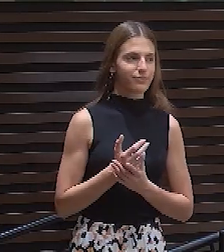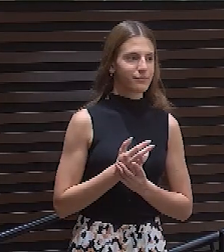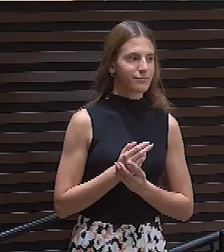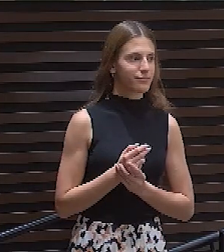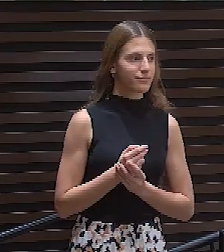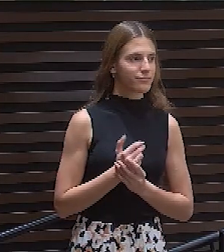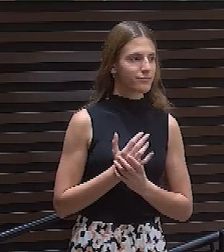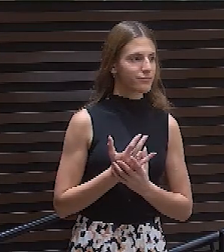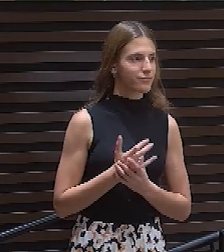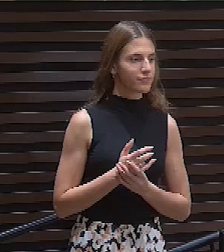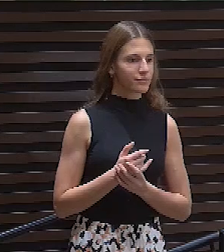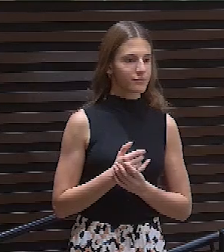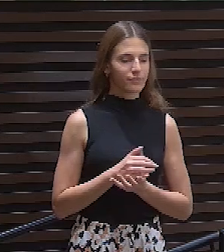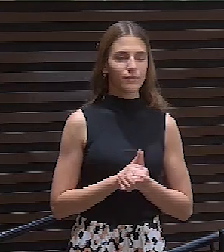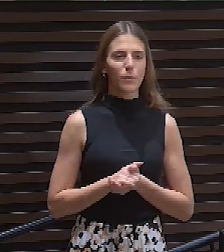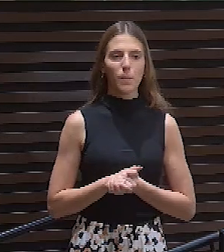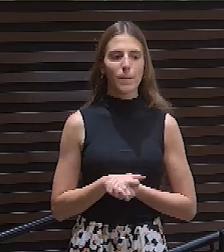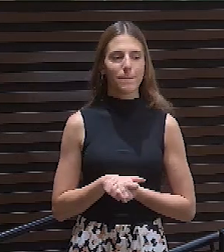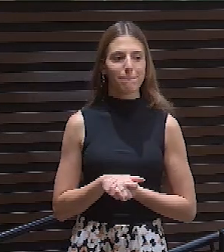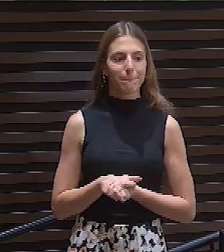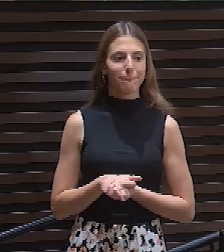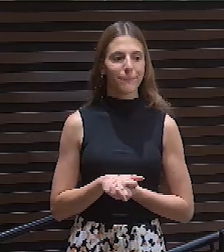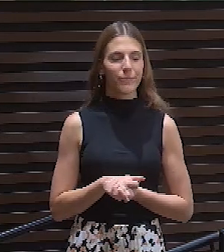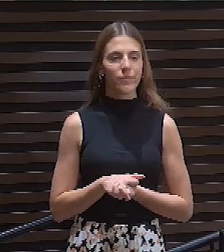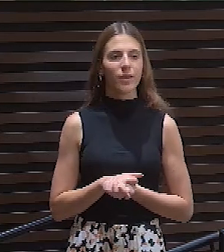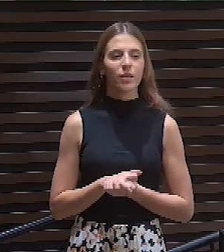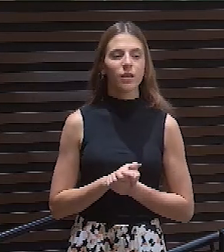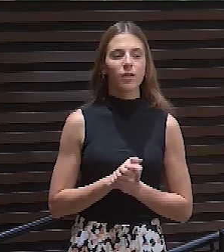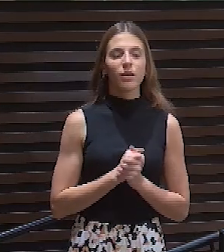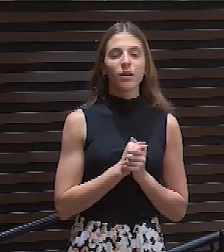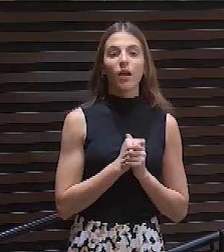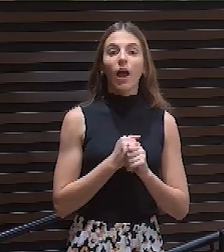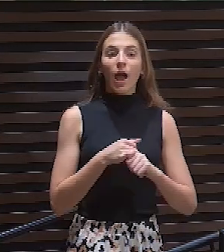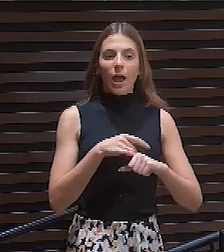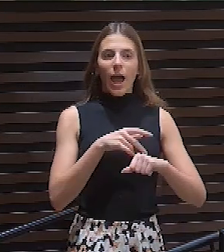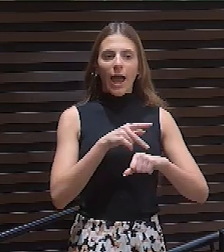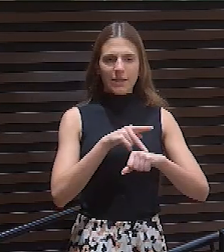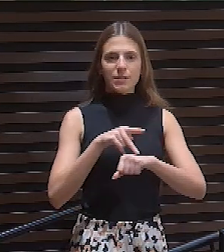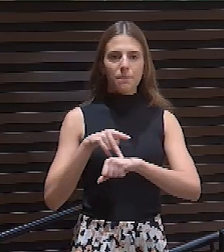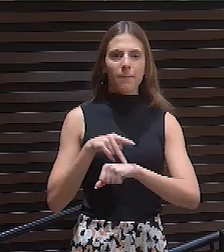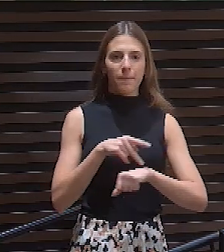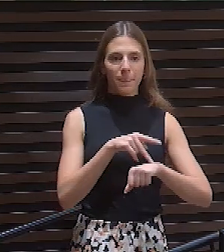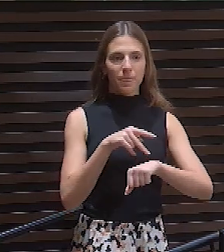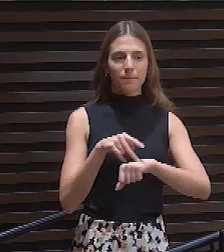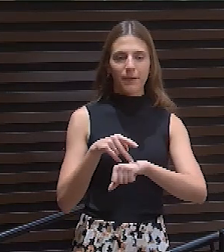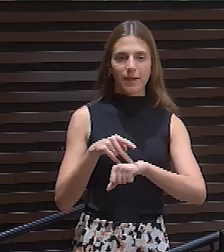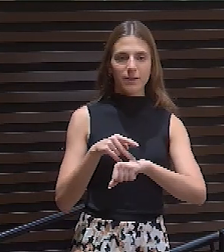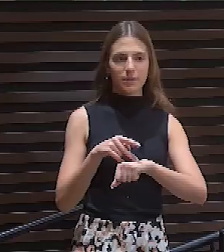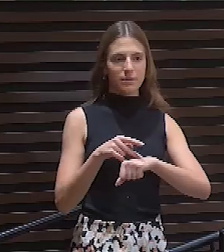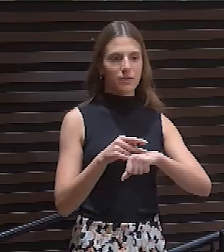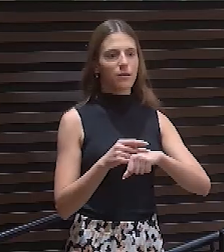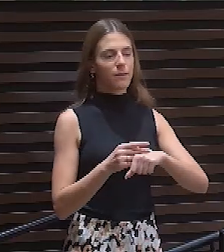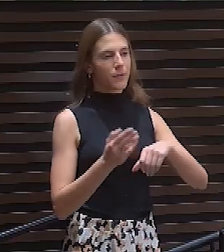Ficam as pedras sepultadas sob as águas. Nossos pecados estão sepultados em